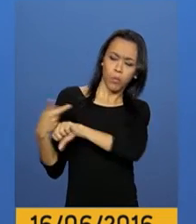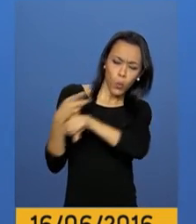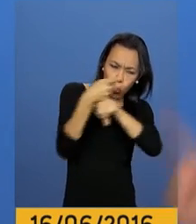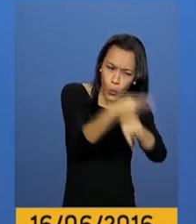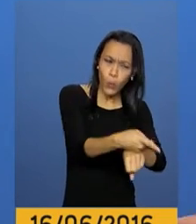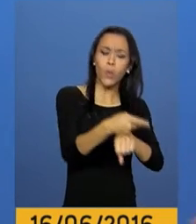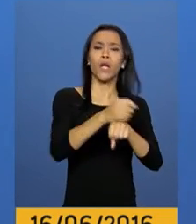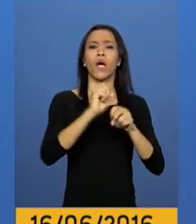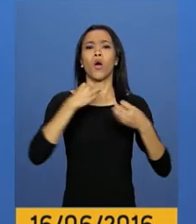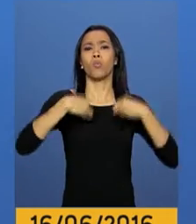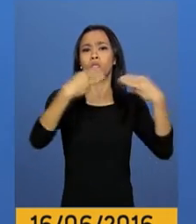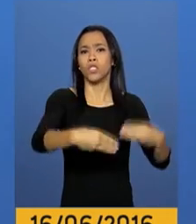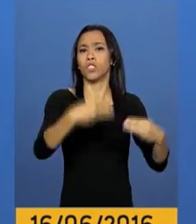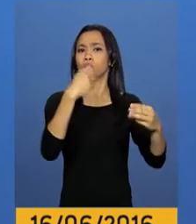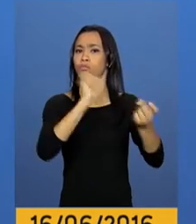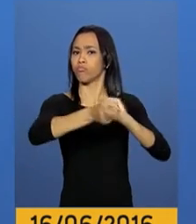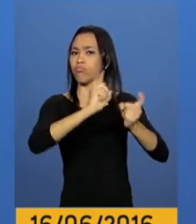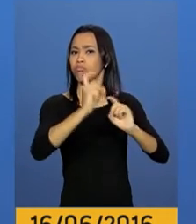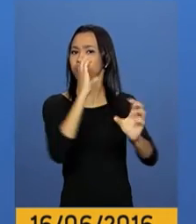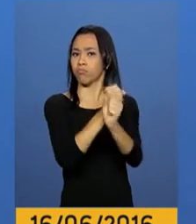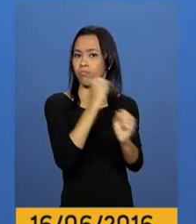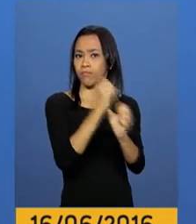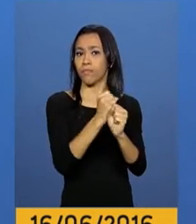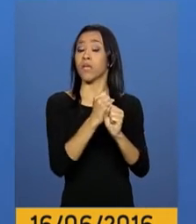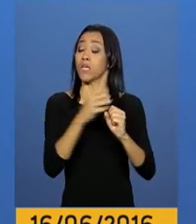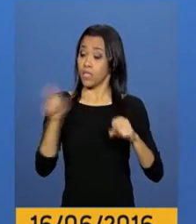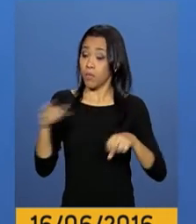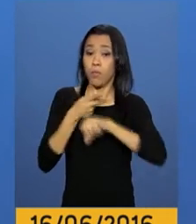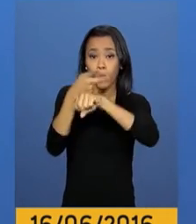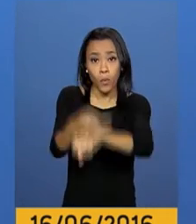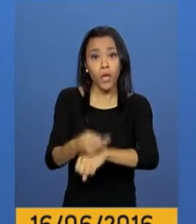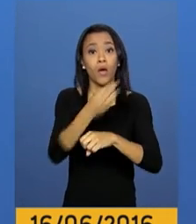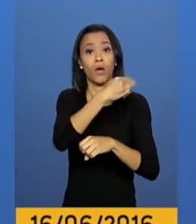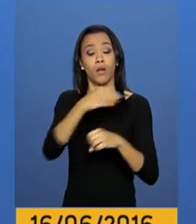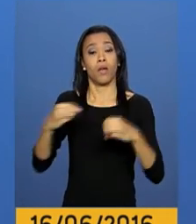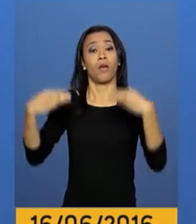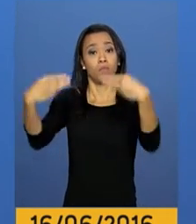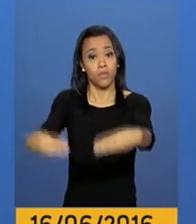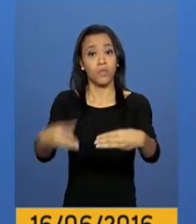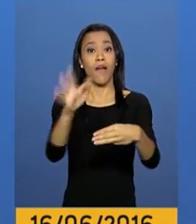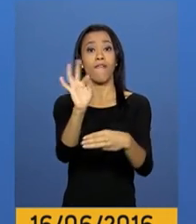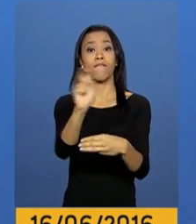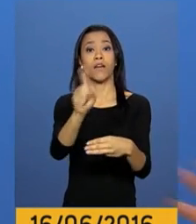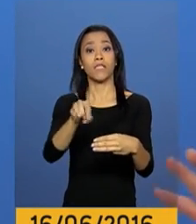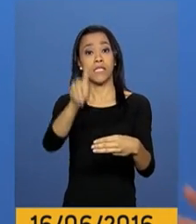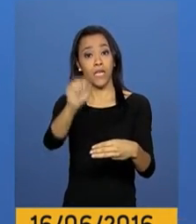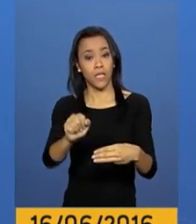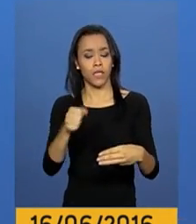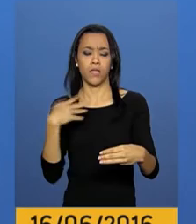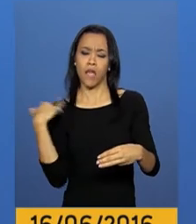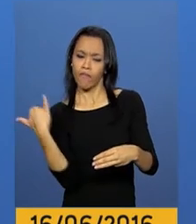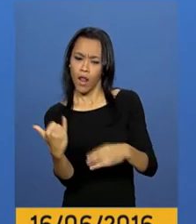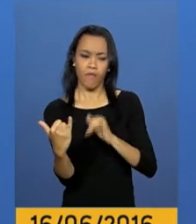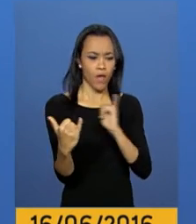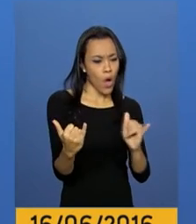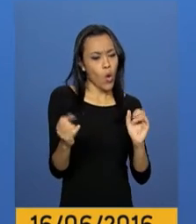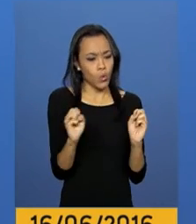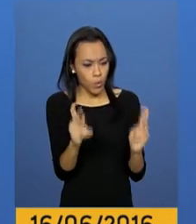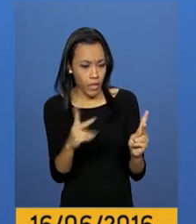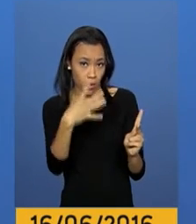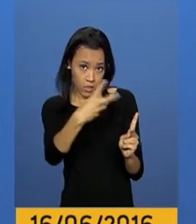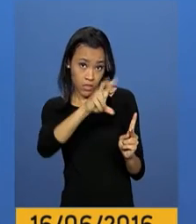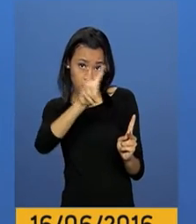Planejamento, ao ministro da Fazenda, convencê-los para que eles viessem a mim, juntamente com o ministro, para dizer, olha, tudo em ordem, esses